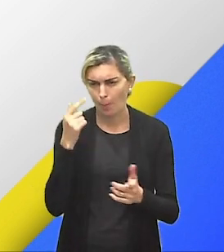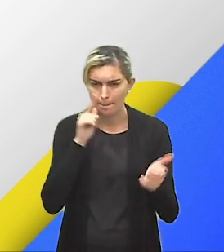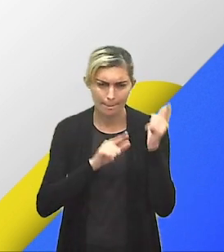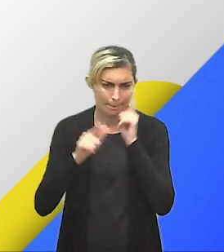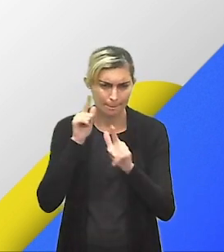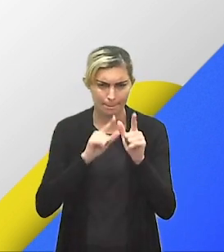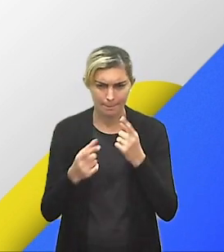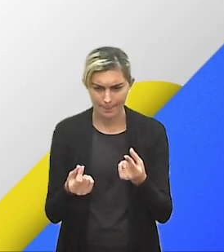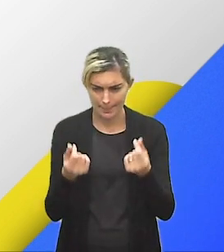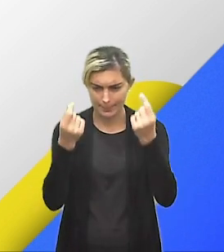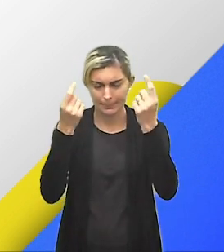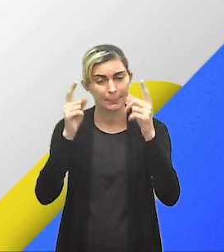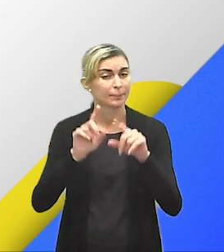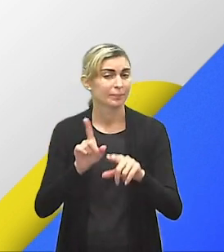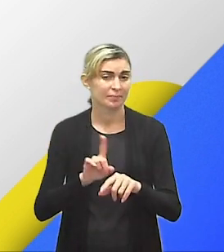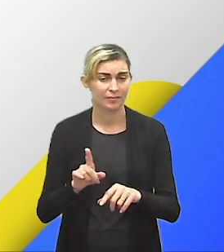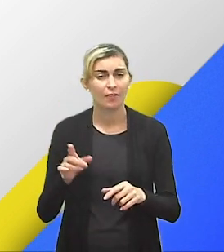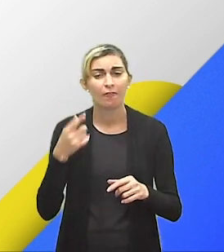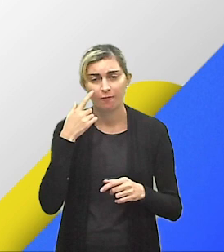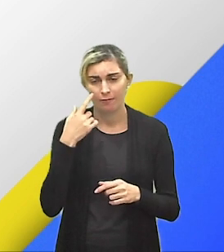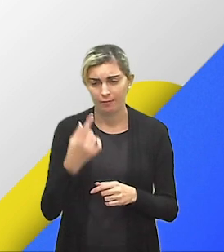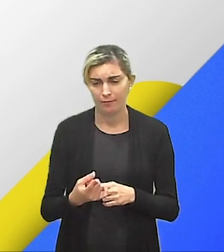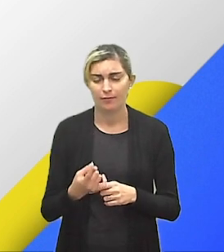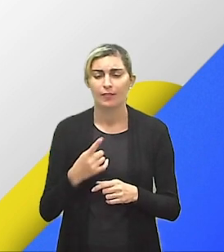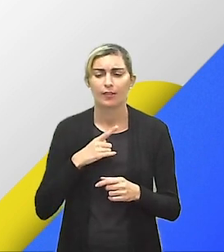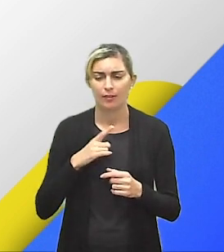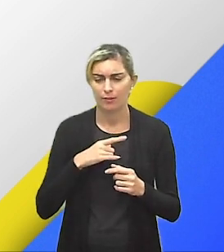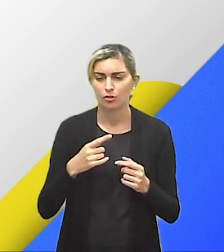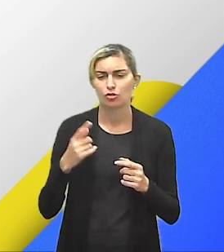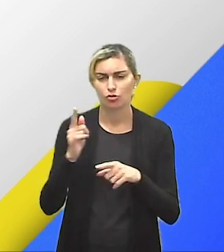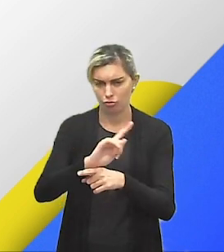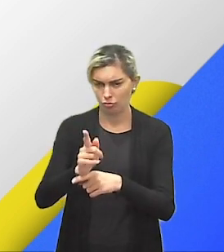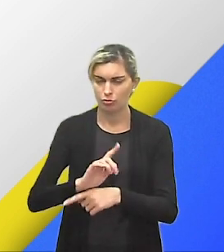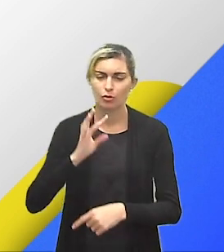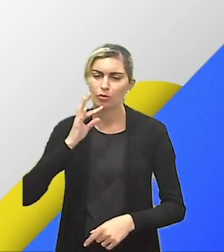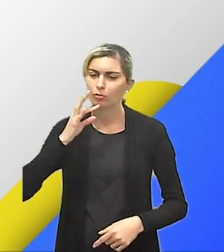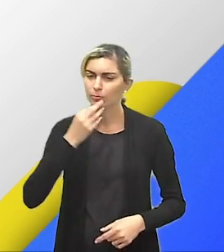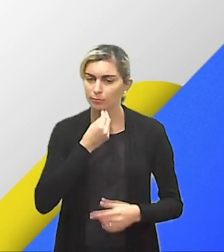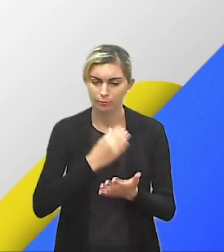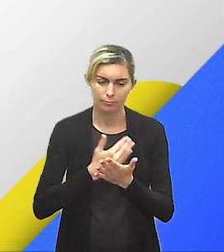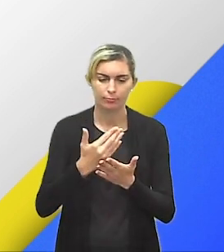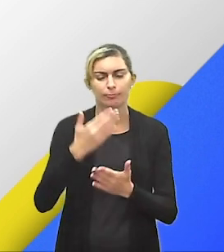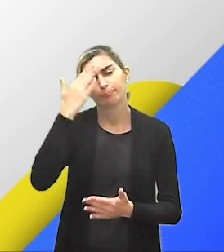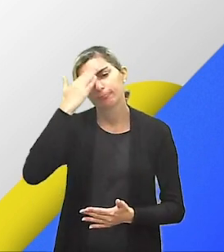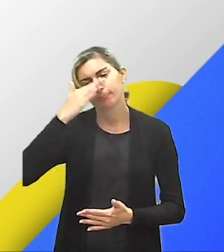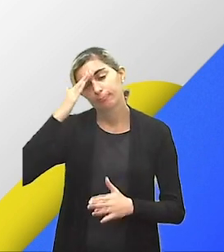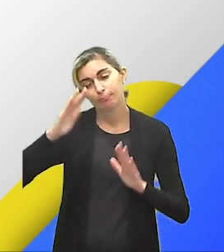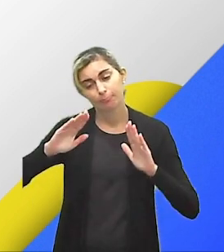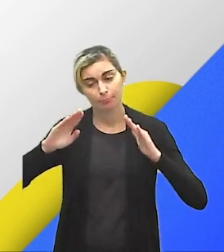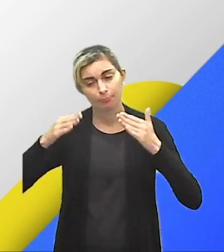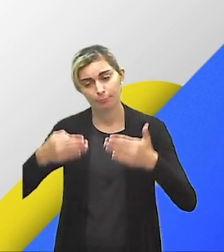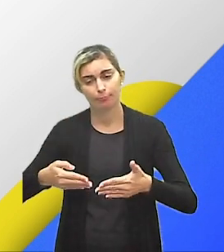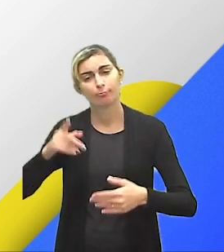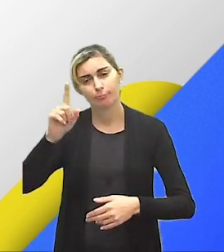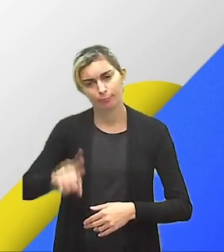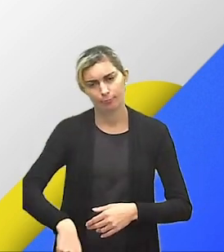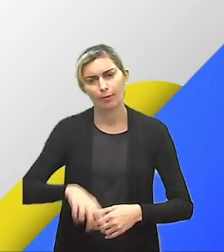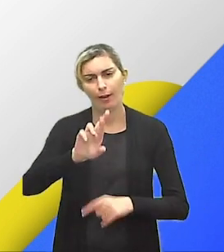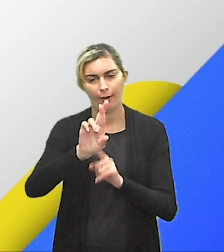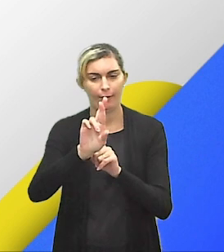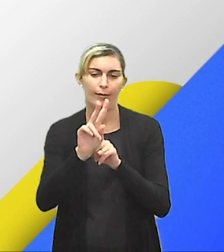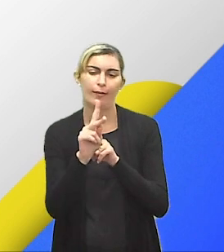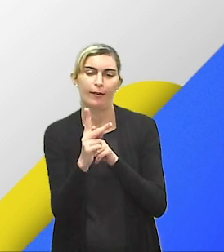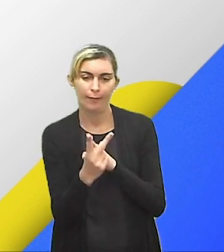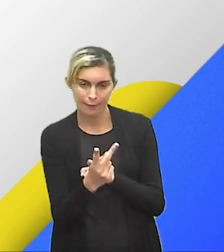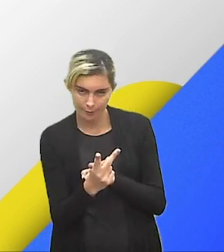só o lucro. E aí quando vem a gestão do conhecimento, começa-se a entender que o foco é o setor de recursos humanos, que